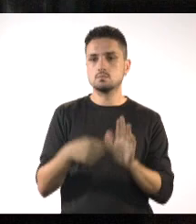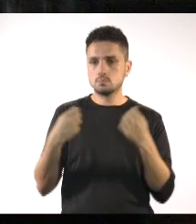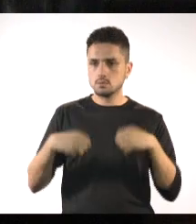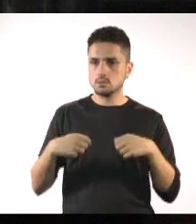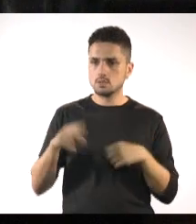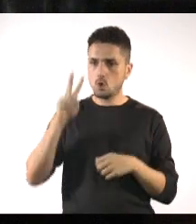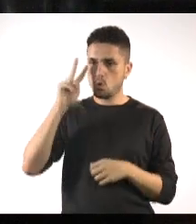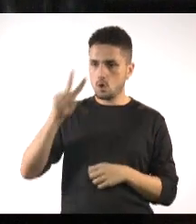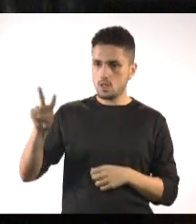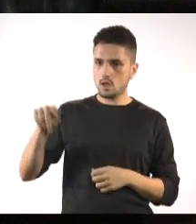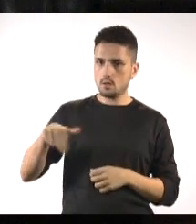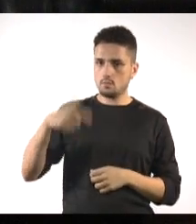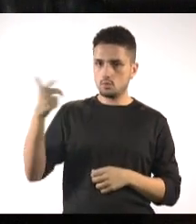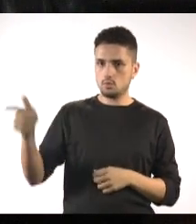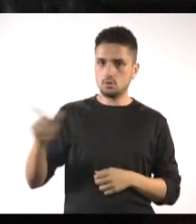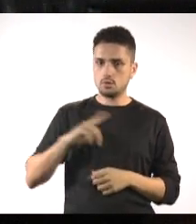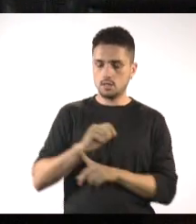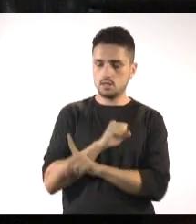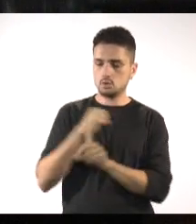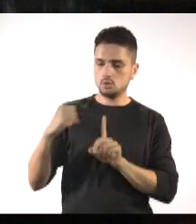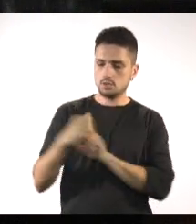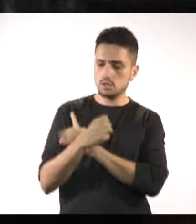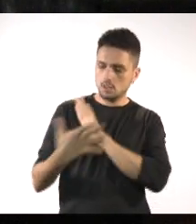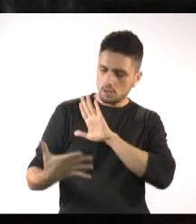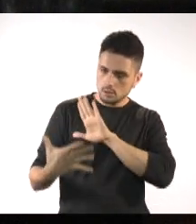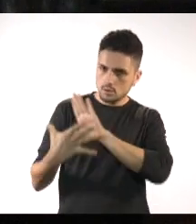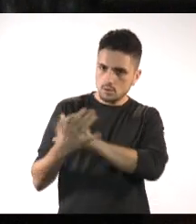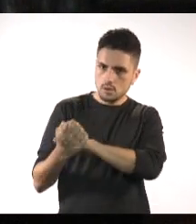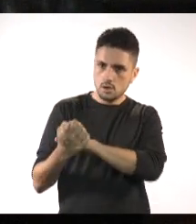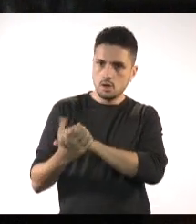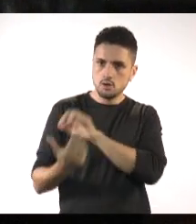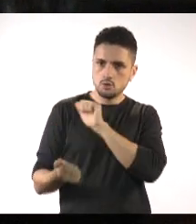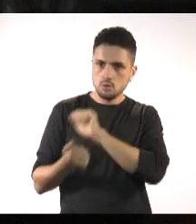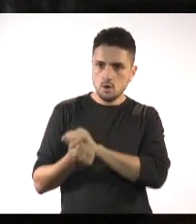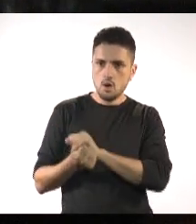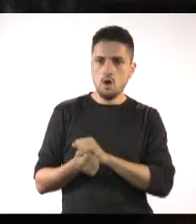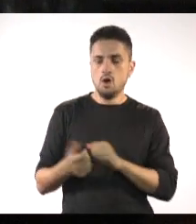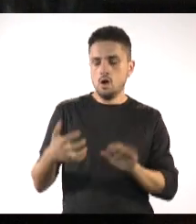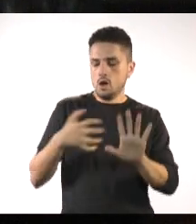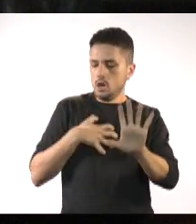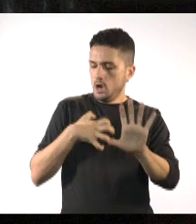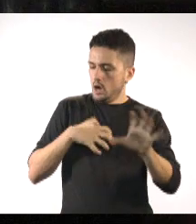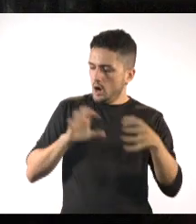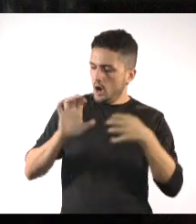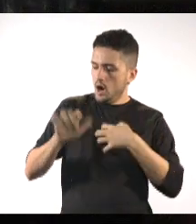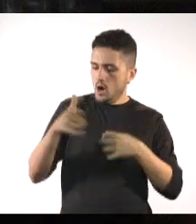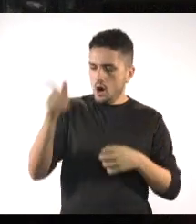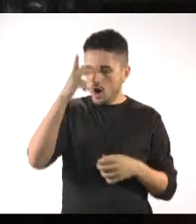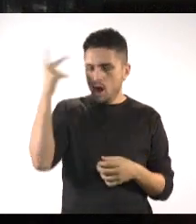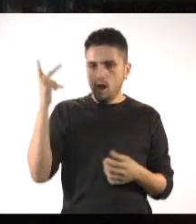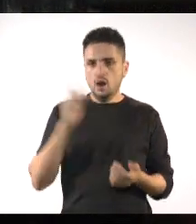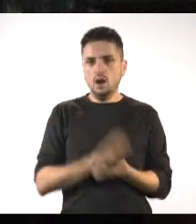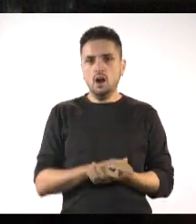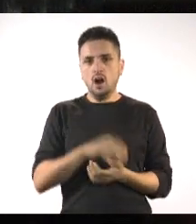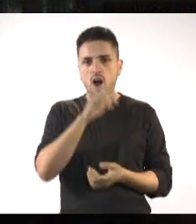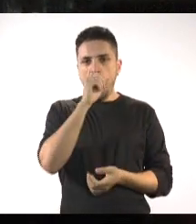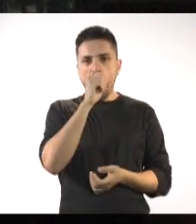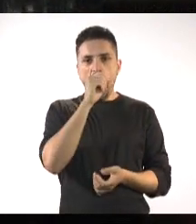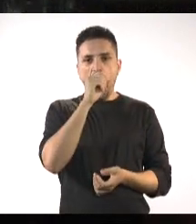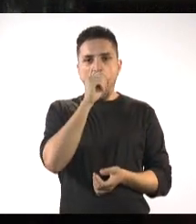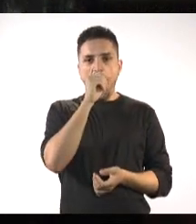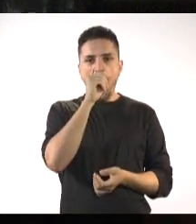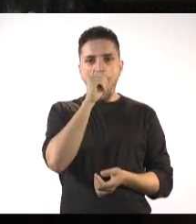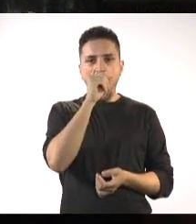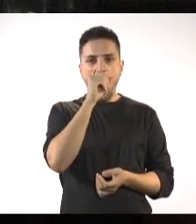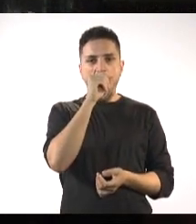as mãos nessa sociedade, vendo, sentindo e cuidando um do outro. E com relação a